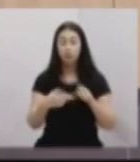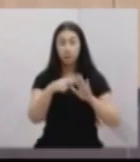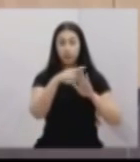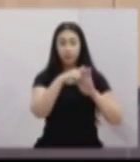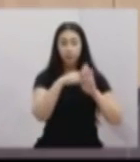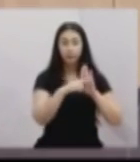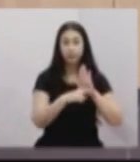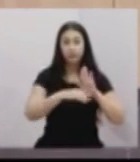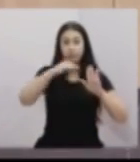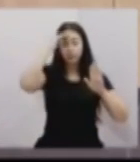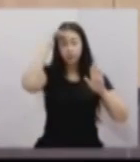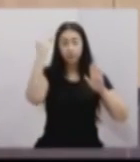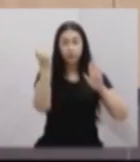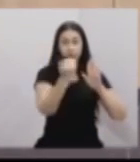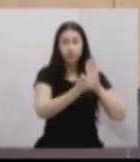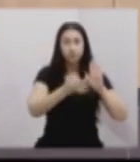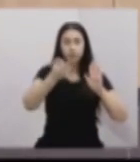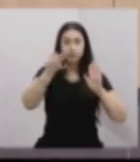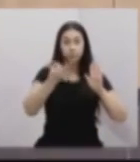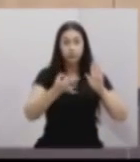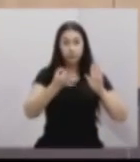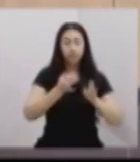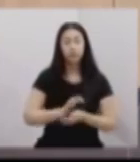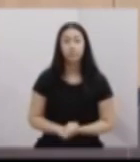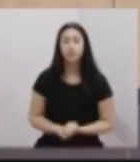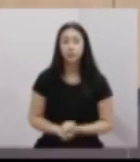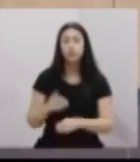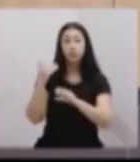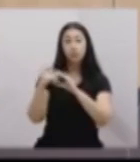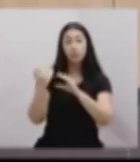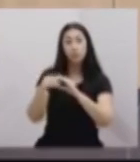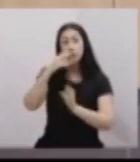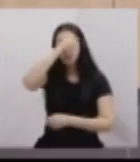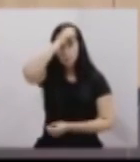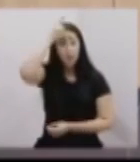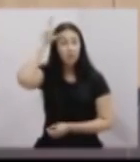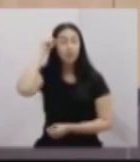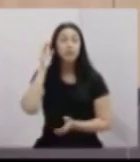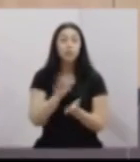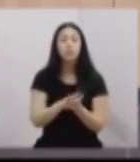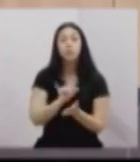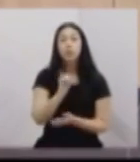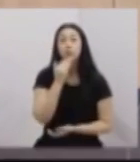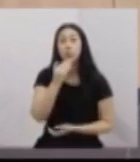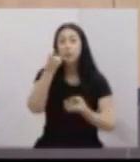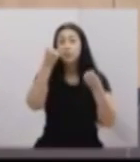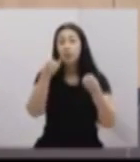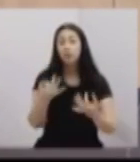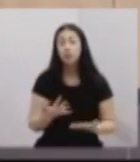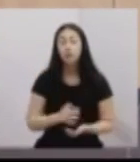egrégio plenário, cumpridas as formalidades regimentais, ser encaminhado ao senhor prefeito municipal de Jacareí o seguinte pedido de